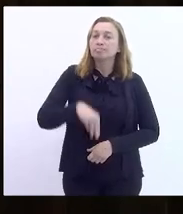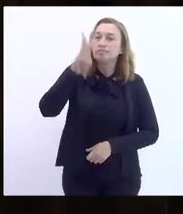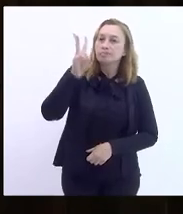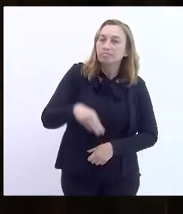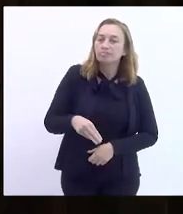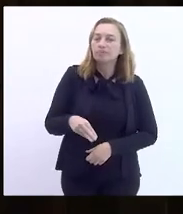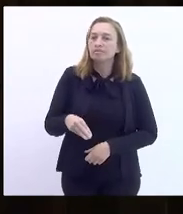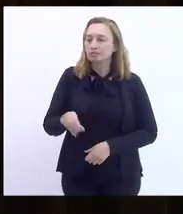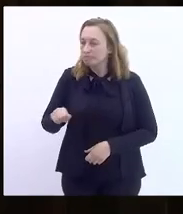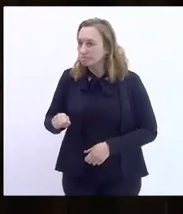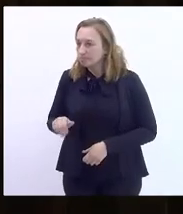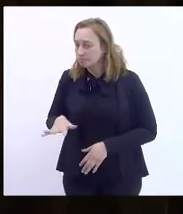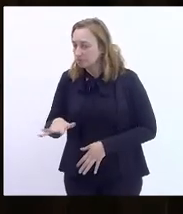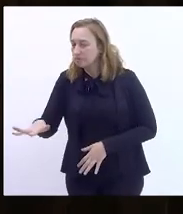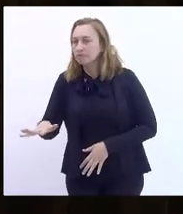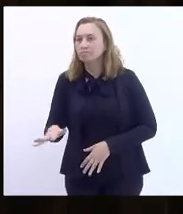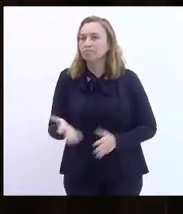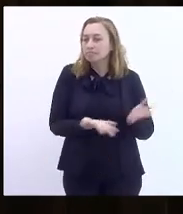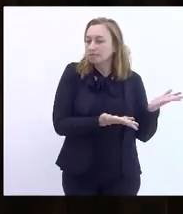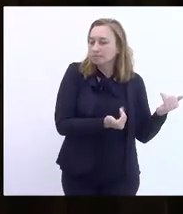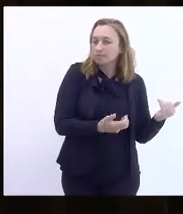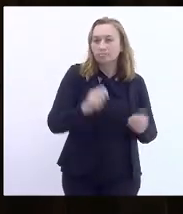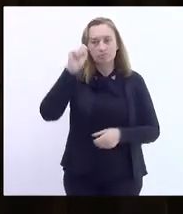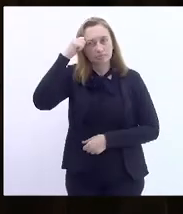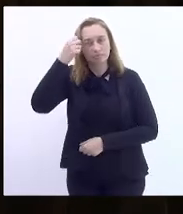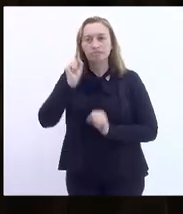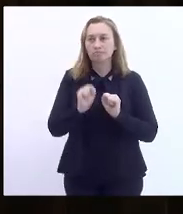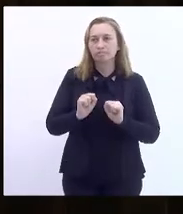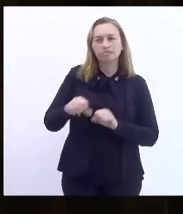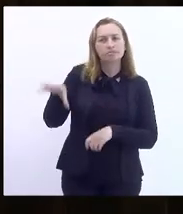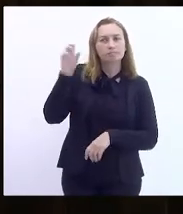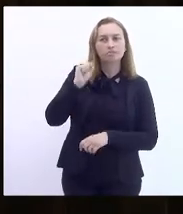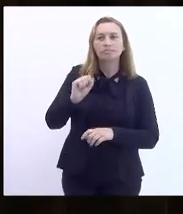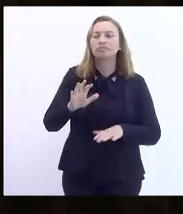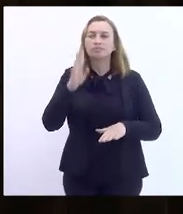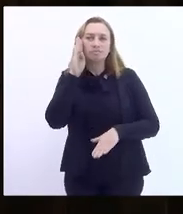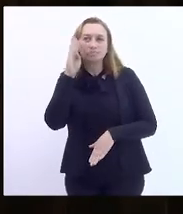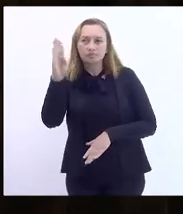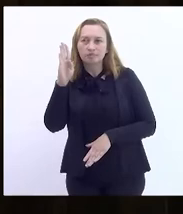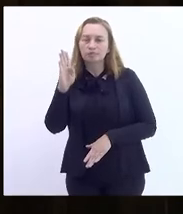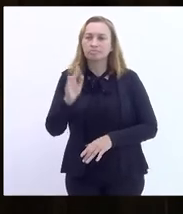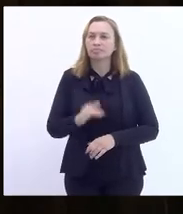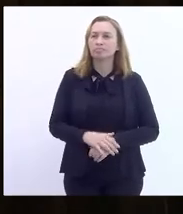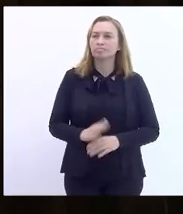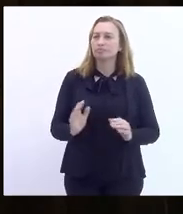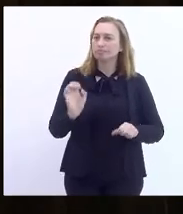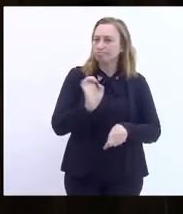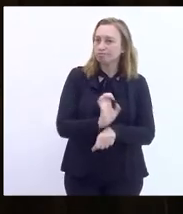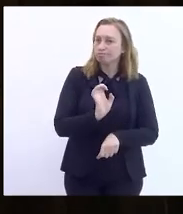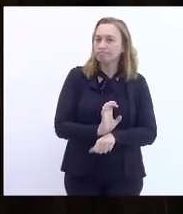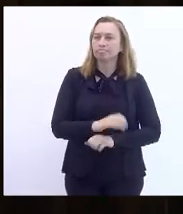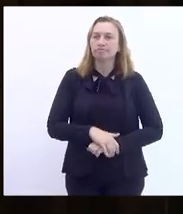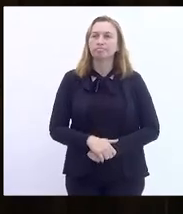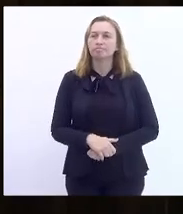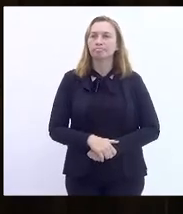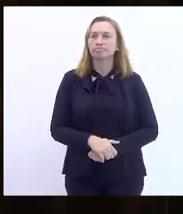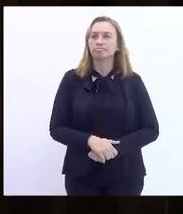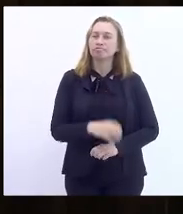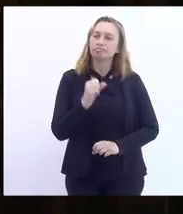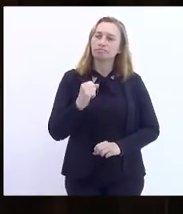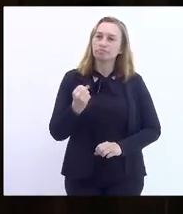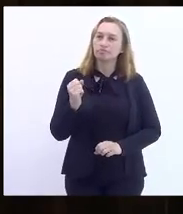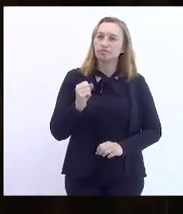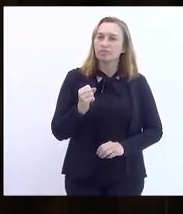Periferia né a população jovem negra pode ser o vida né EA fundamental que esse estado não estado genocida